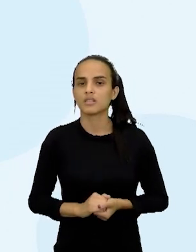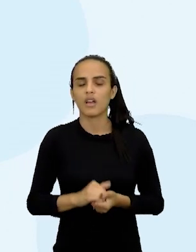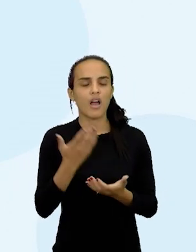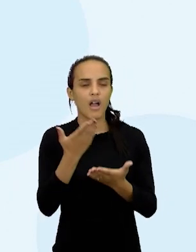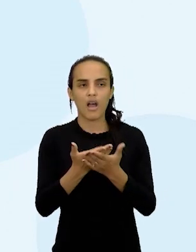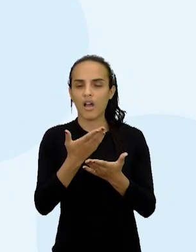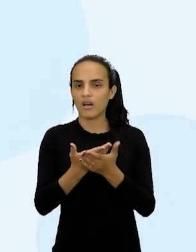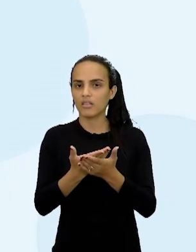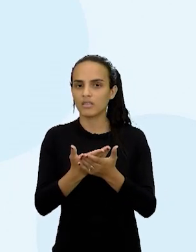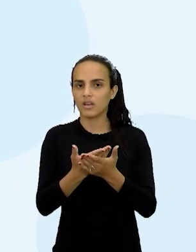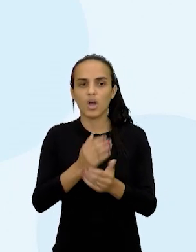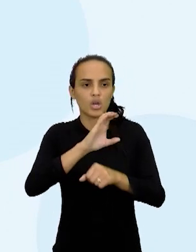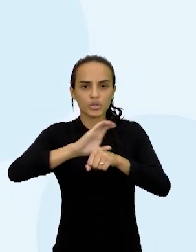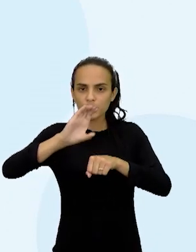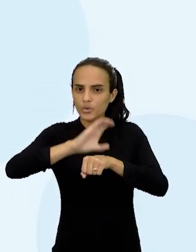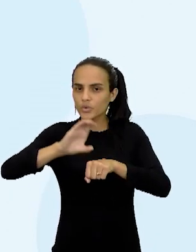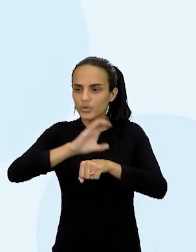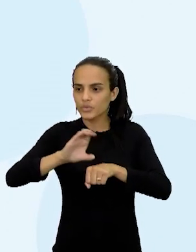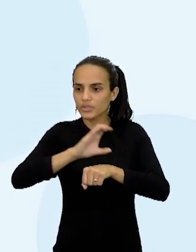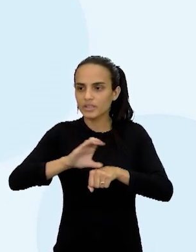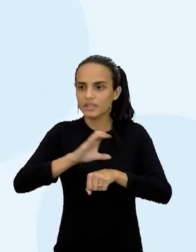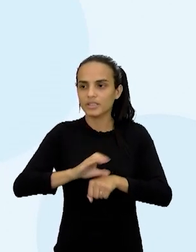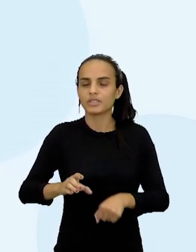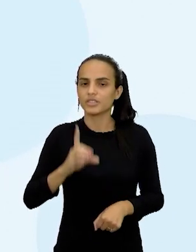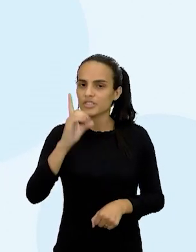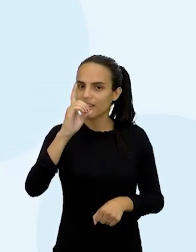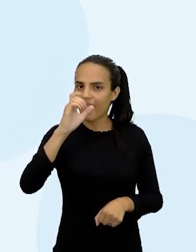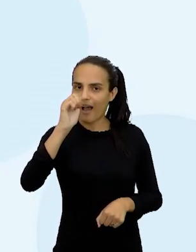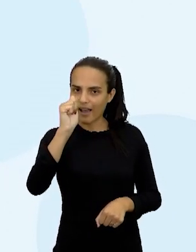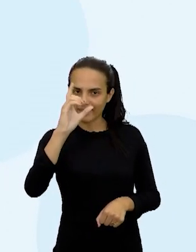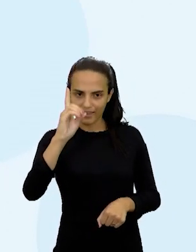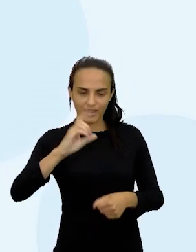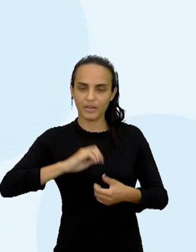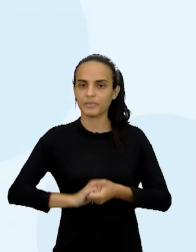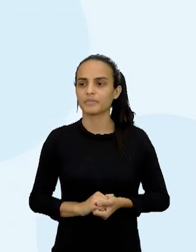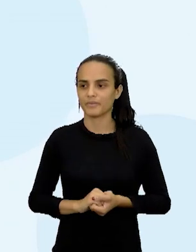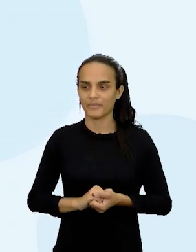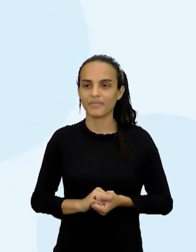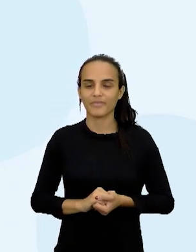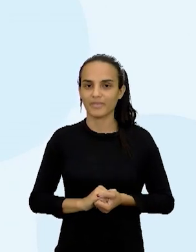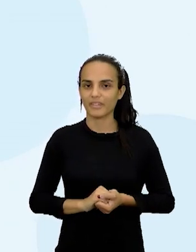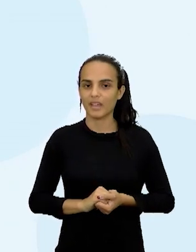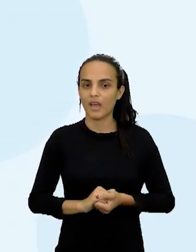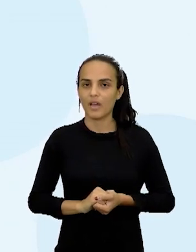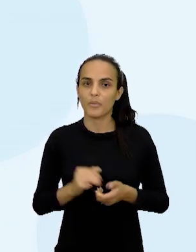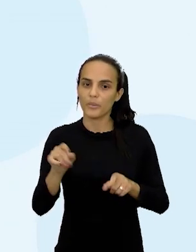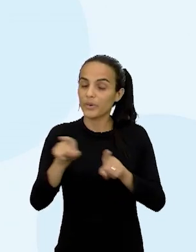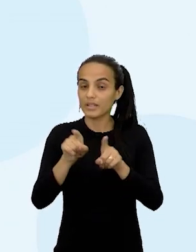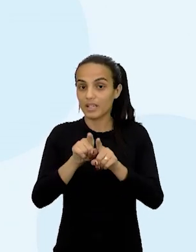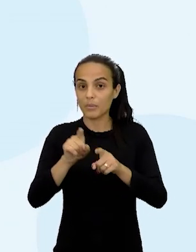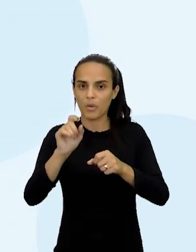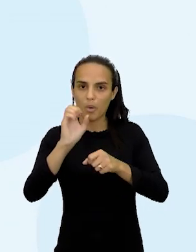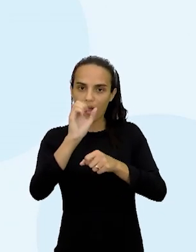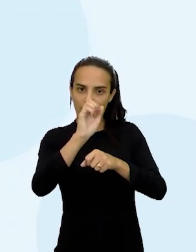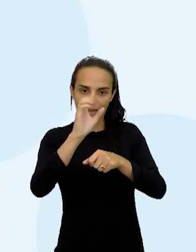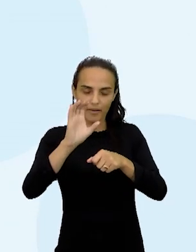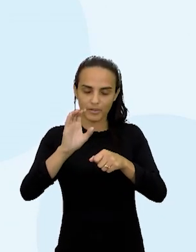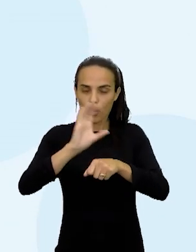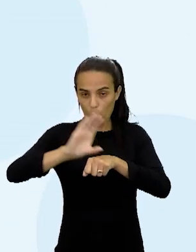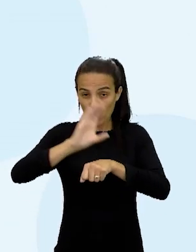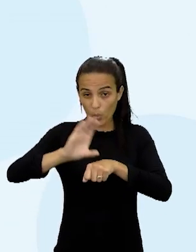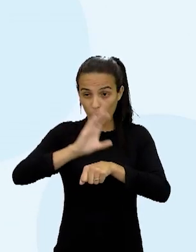aulas de cursos EAD, né, que EAD normalmente você não tem aula ao vivo, né, você tem uma aula gravada que você